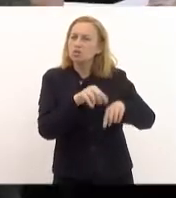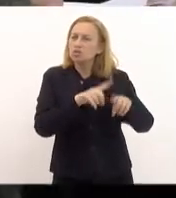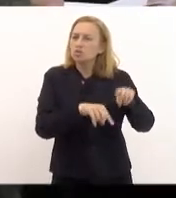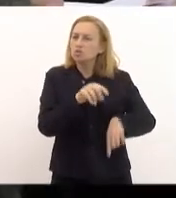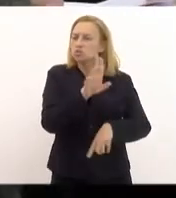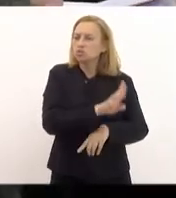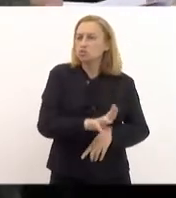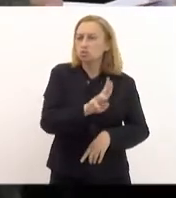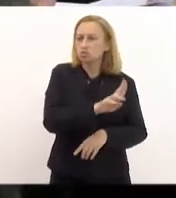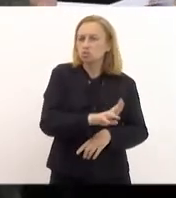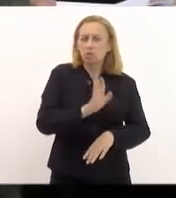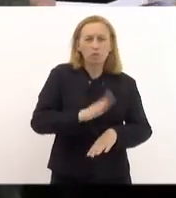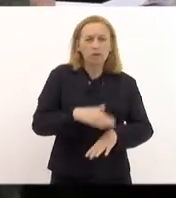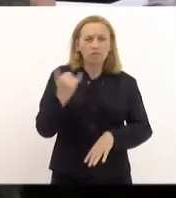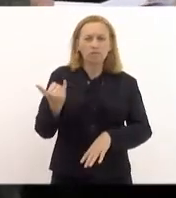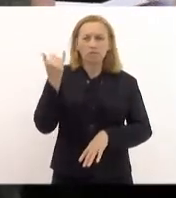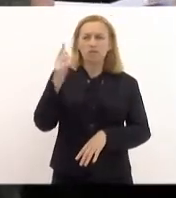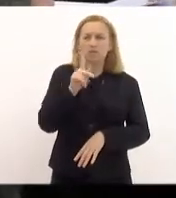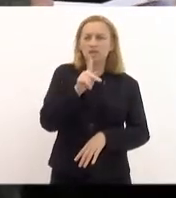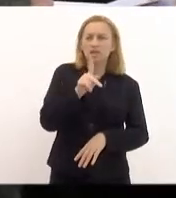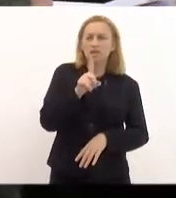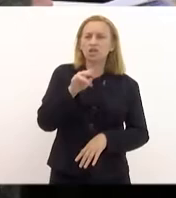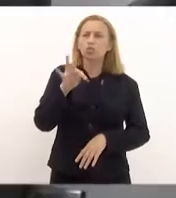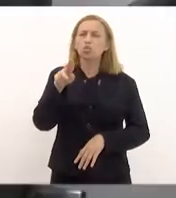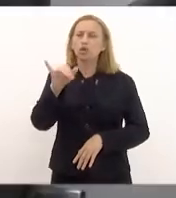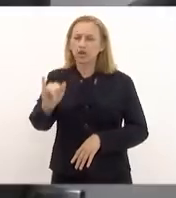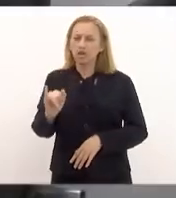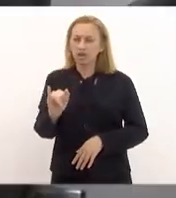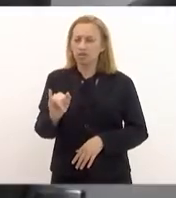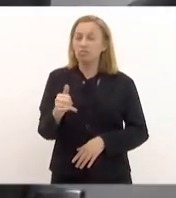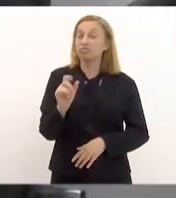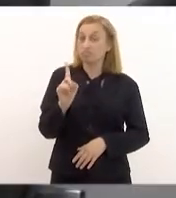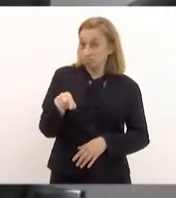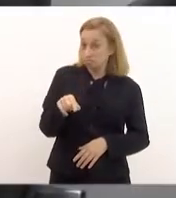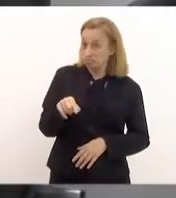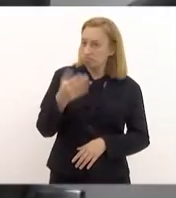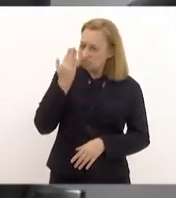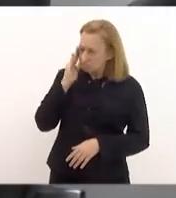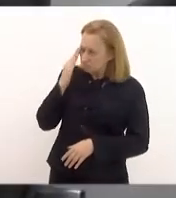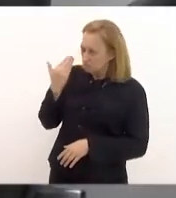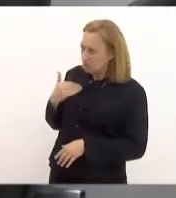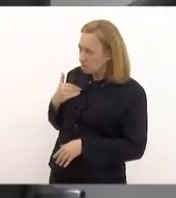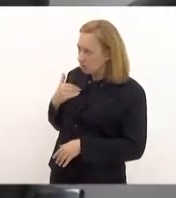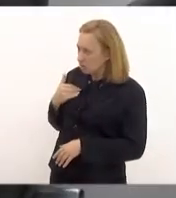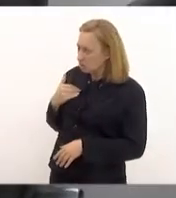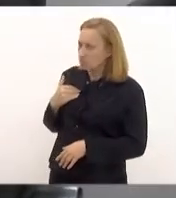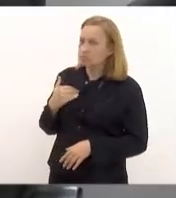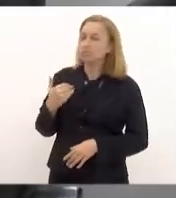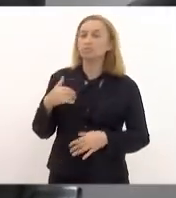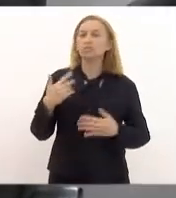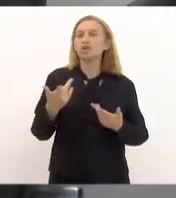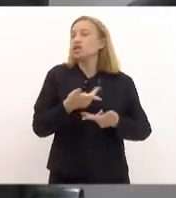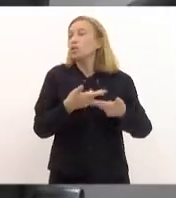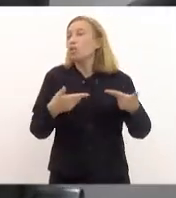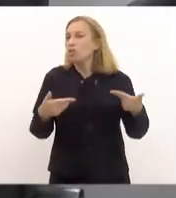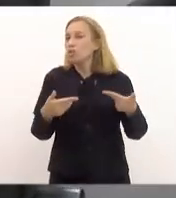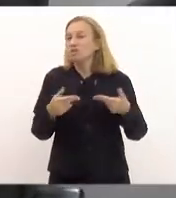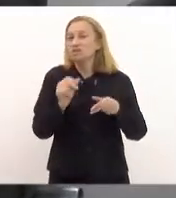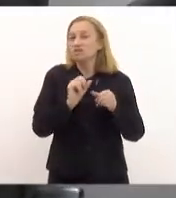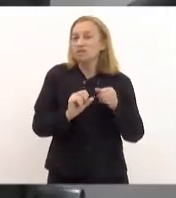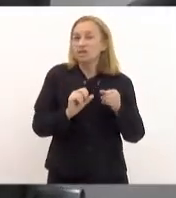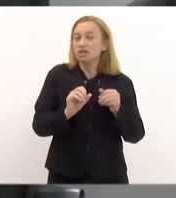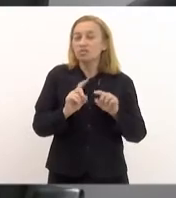metropolitana. O mais importante é o PEDUI. Não é? Então, assim, você está entendendo? Eu acho, enfim, tem coisas sendo feitas e